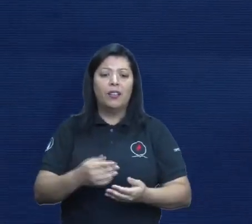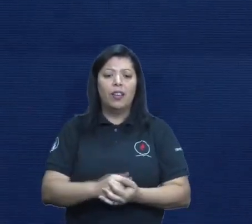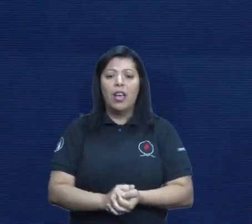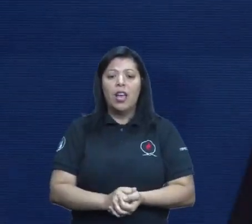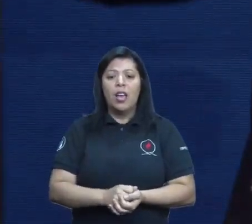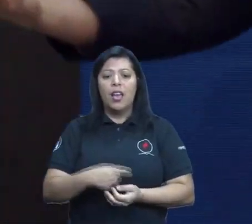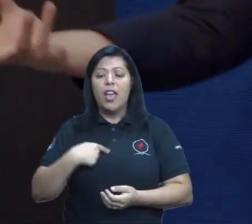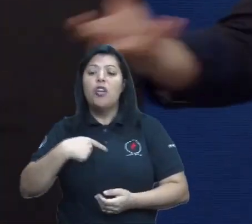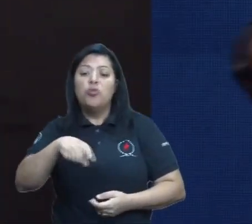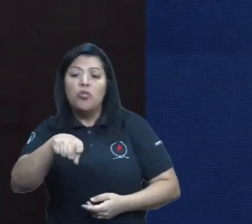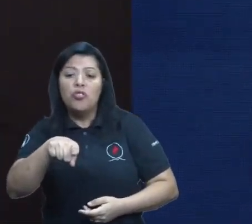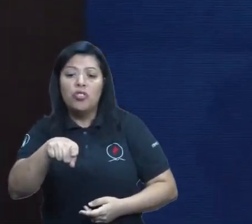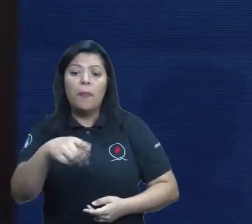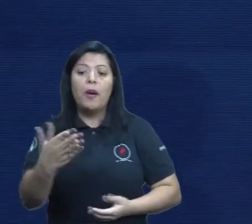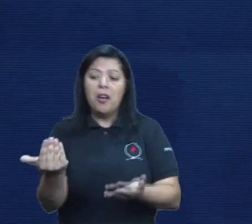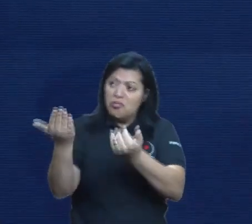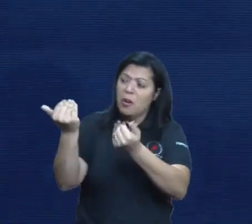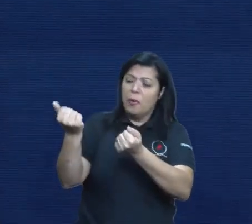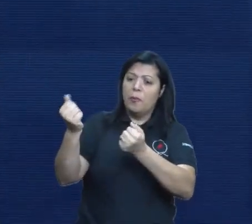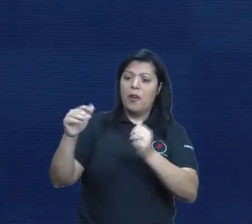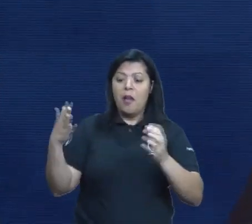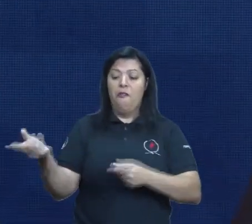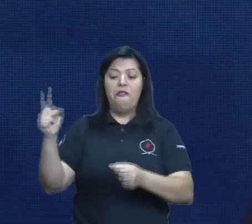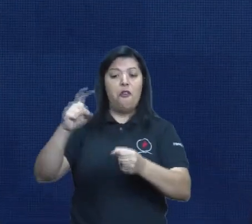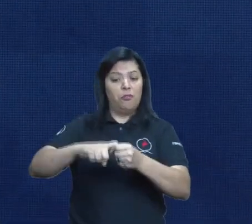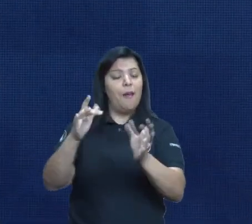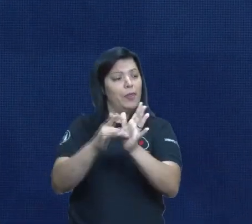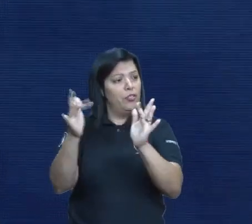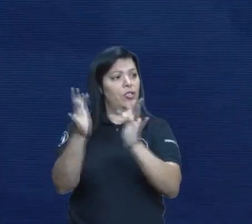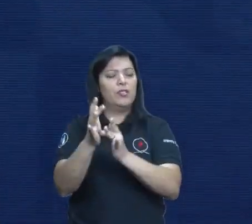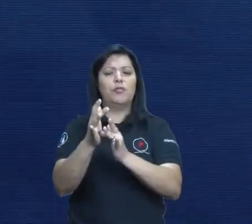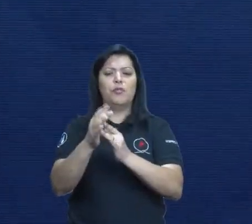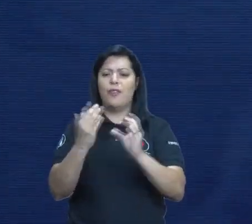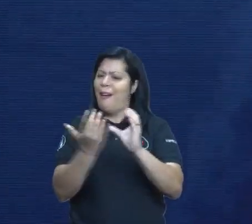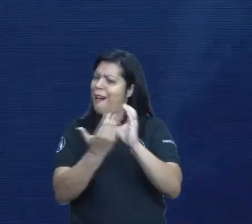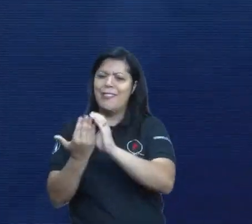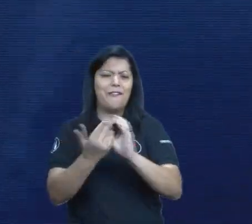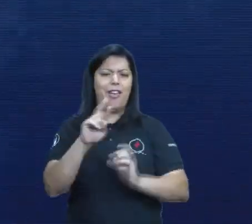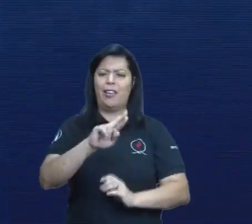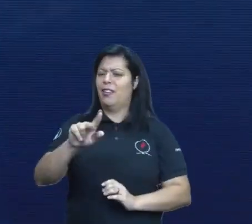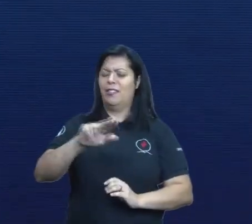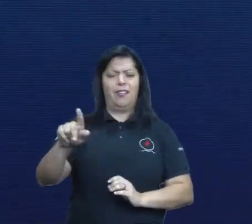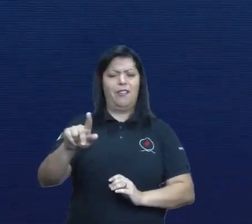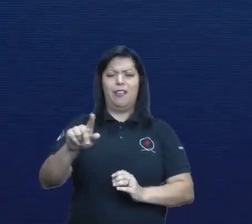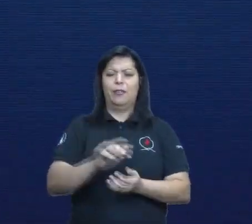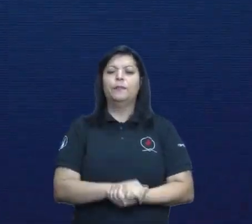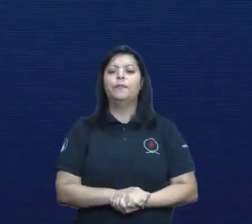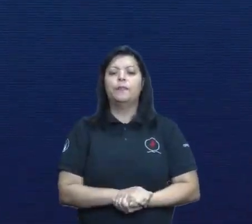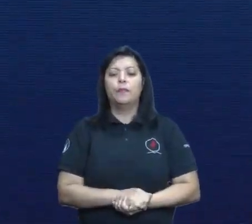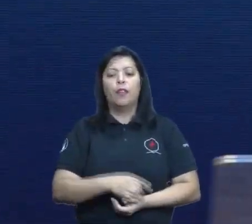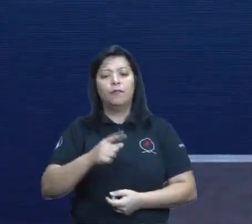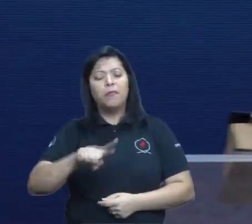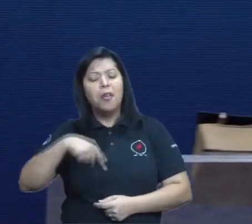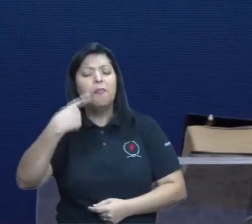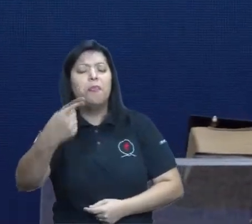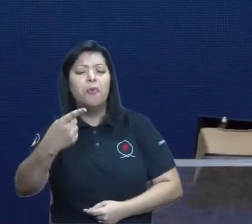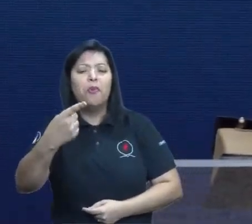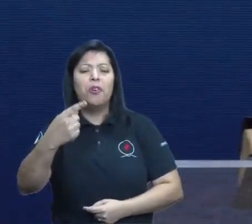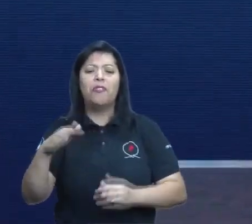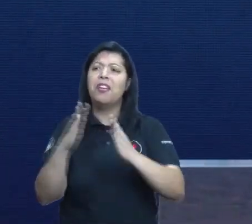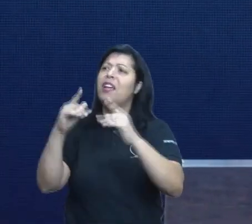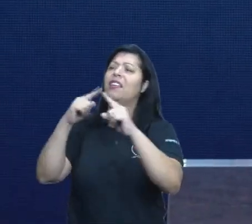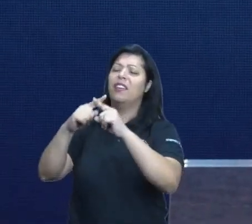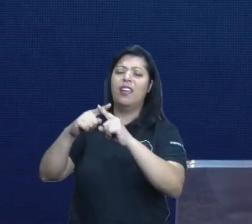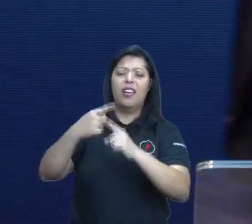te chamando para voltar para advec que estou chamando para voltar para Jesus depois você vai na igreja que você foi membro que você foi batizado procura